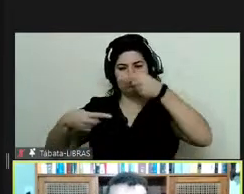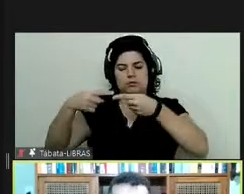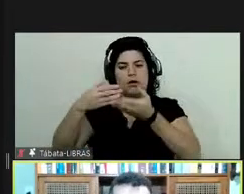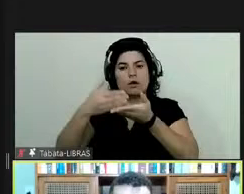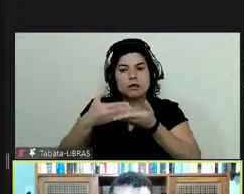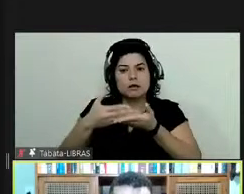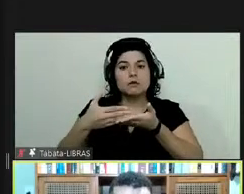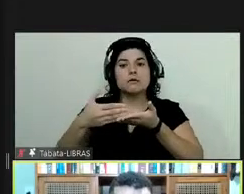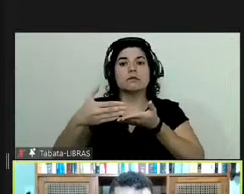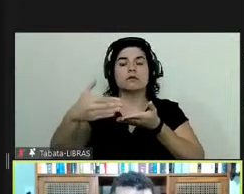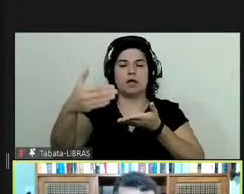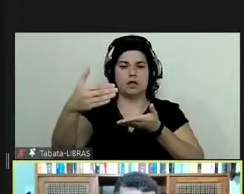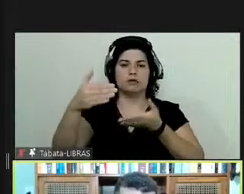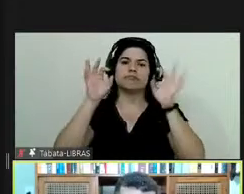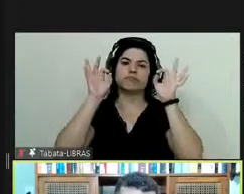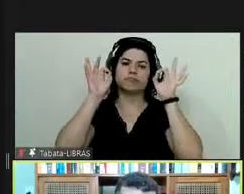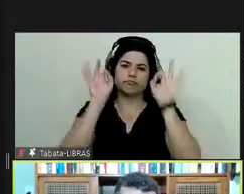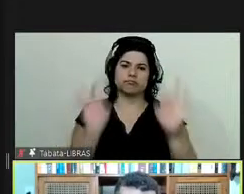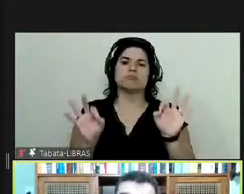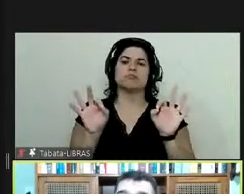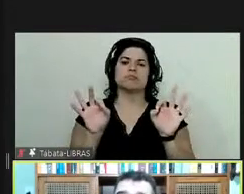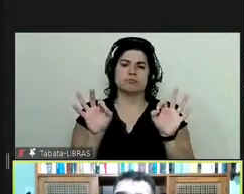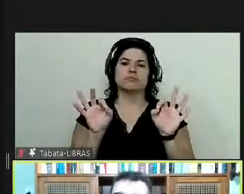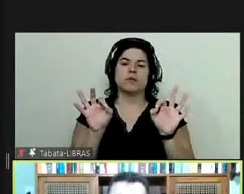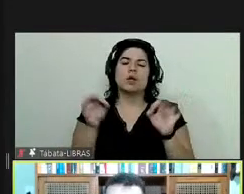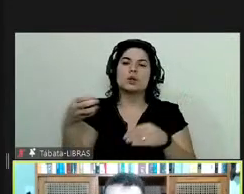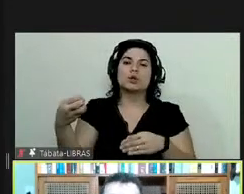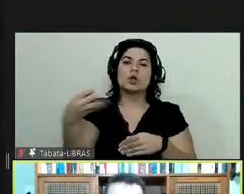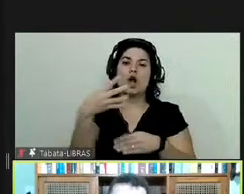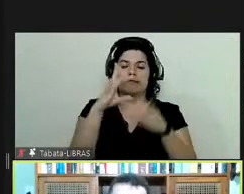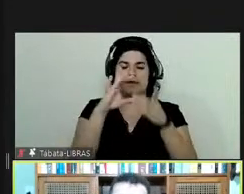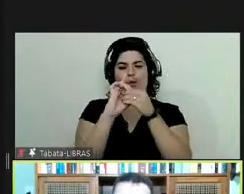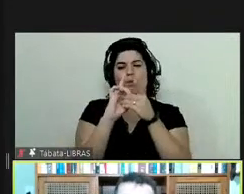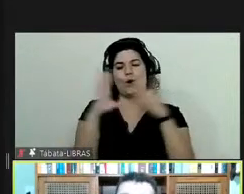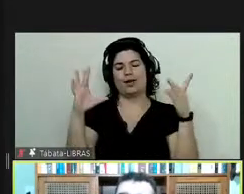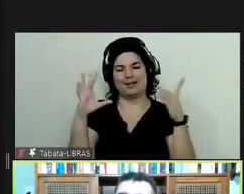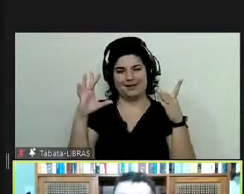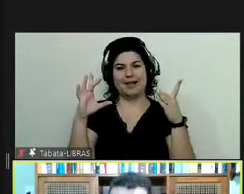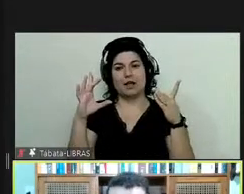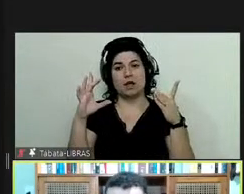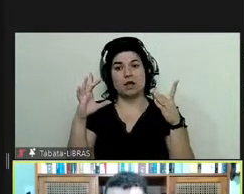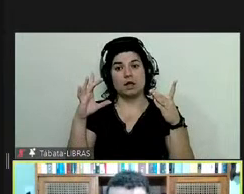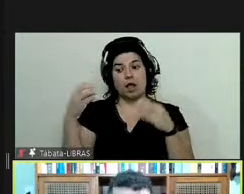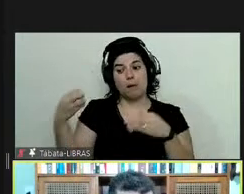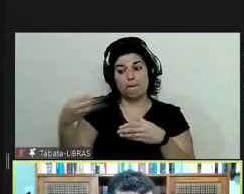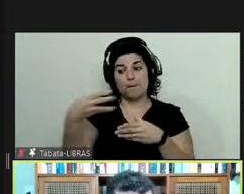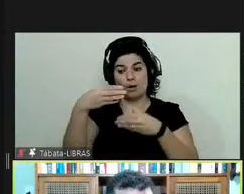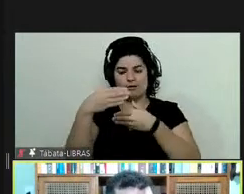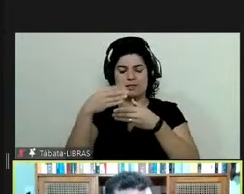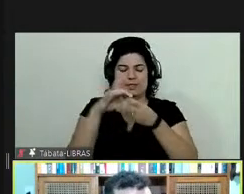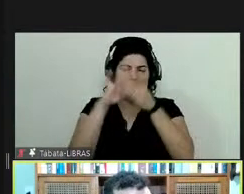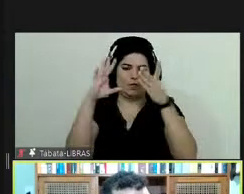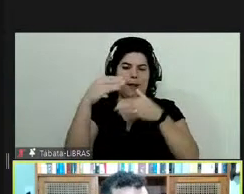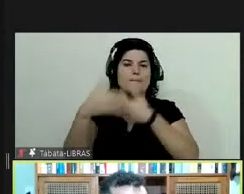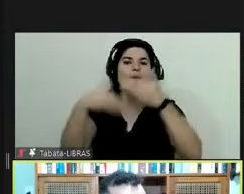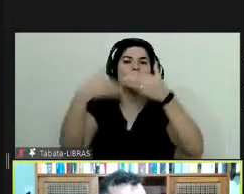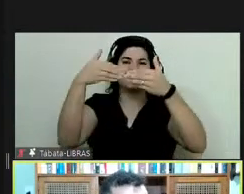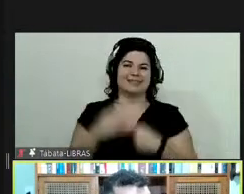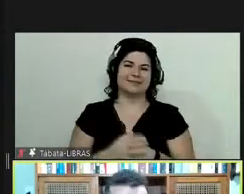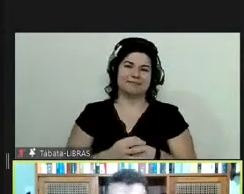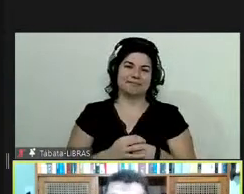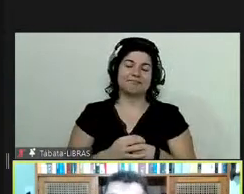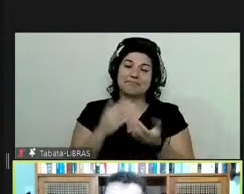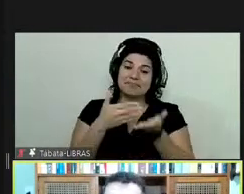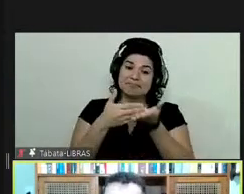é o que vai lançar aí justamente essa essa nova democracia essa democracia moderna vamos dizer assim né a